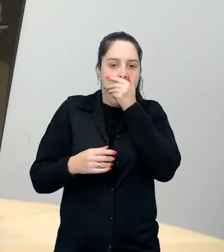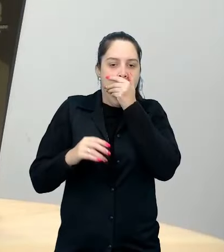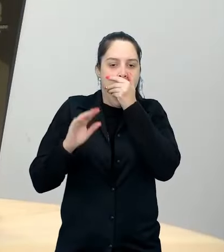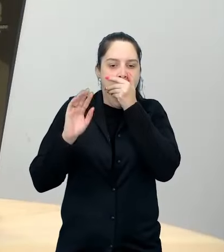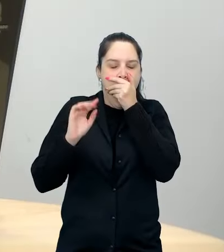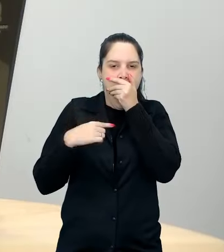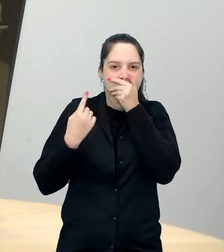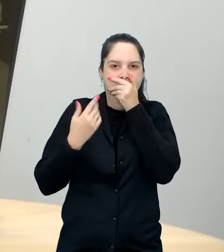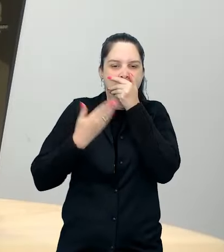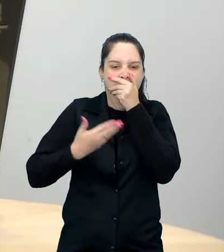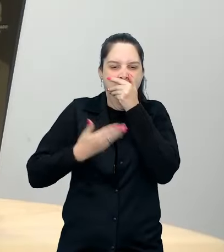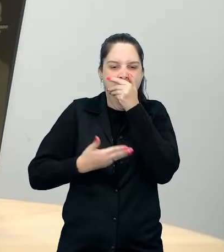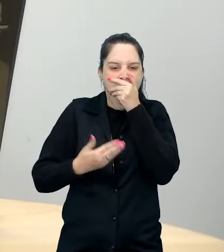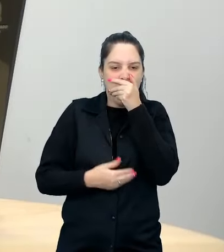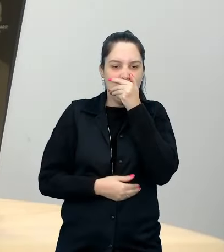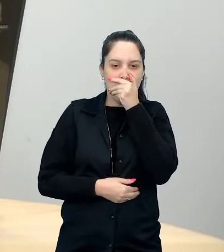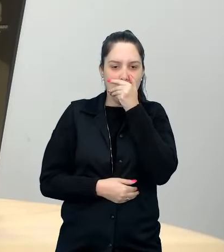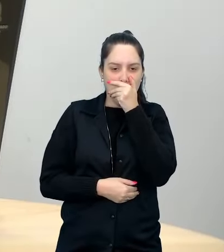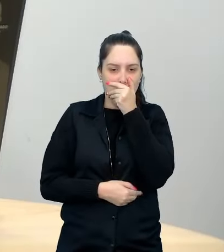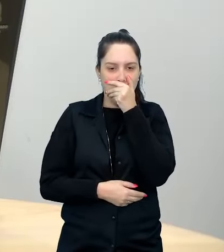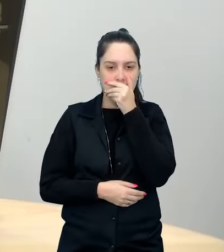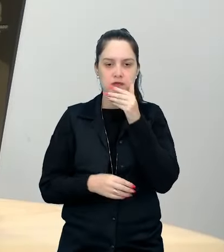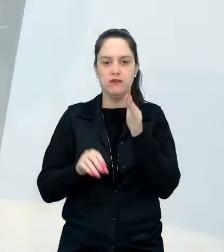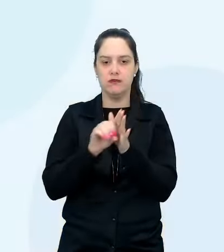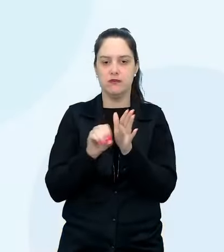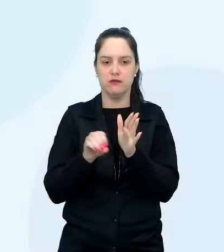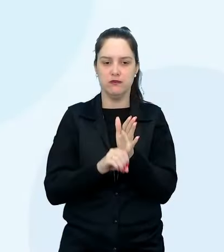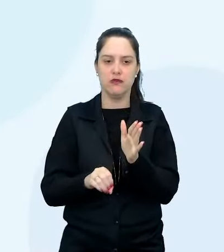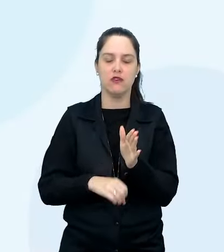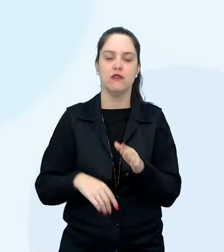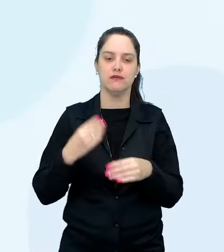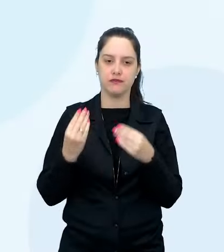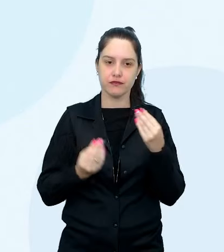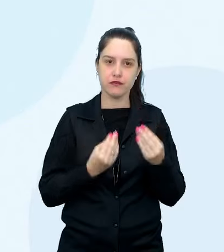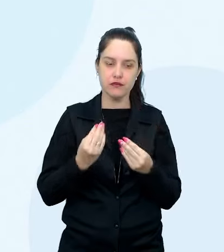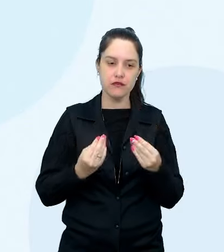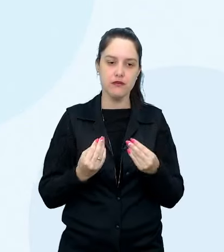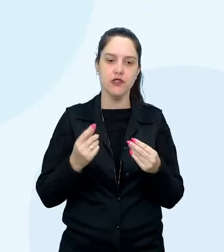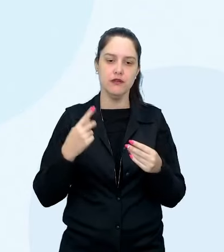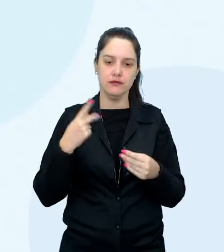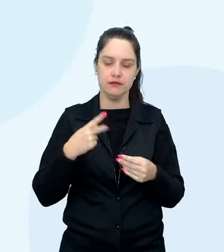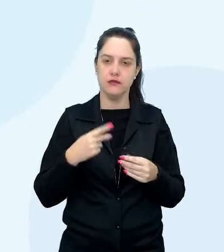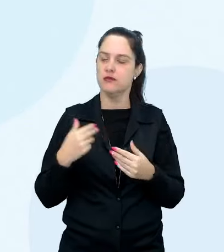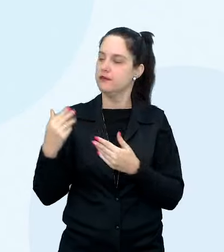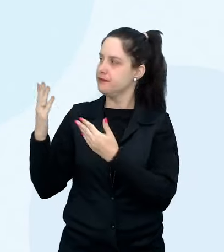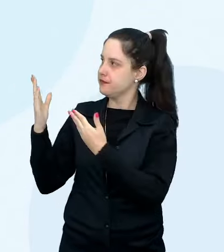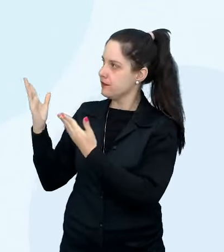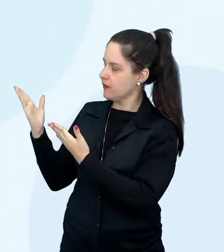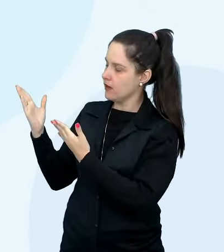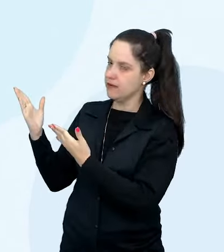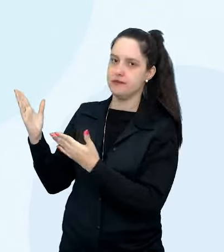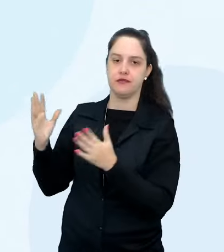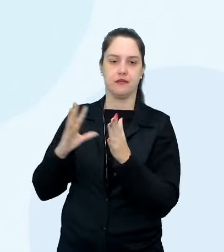nosso estudante. Aí, falando um pouquinho, a gente vai mostrar nesta unidade